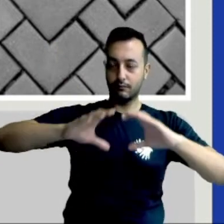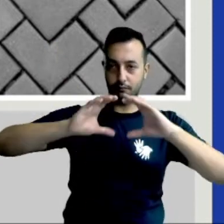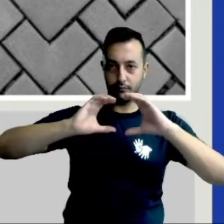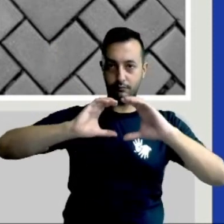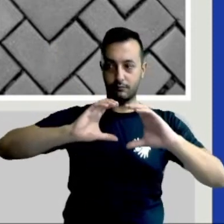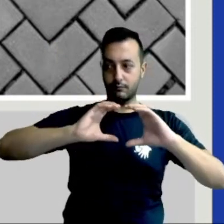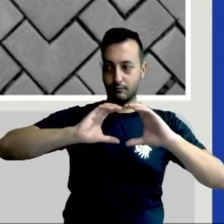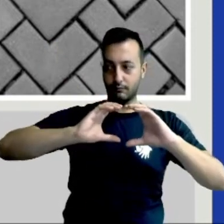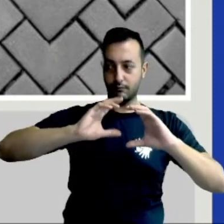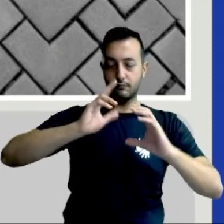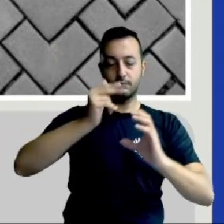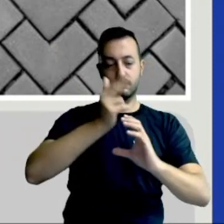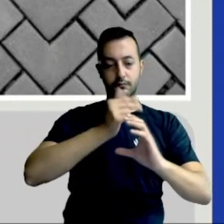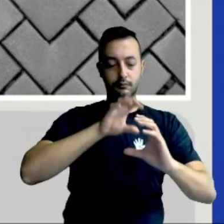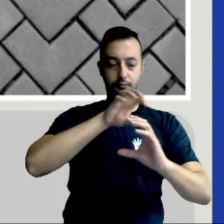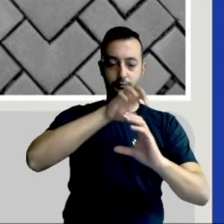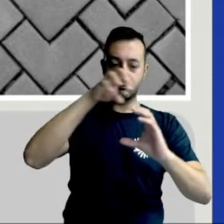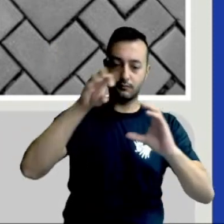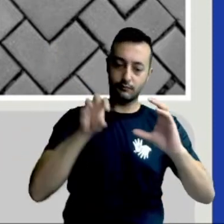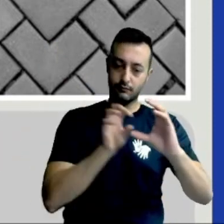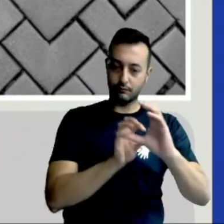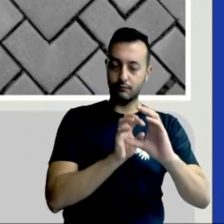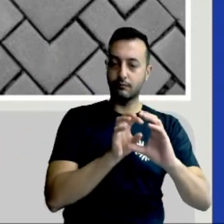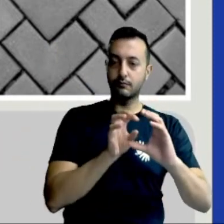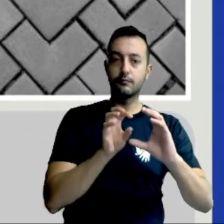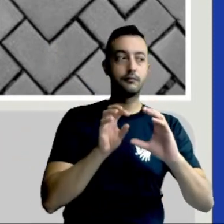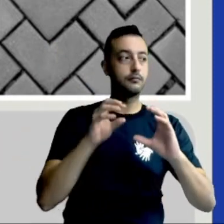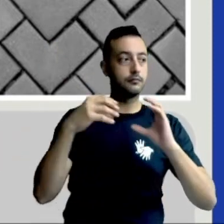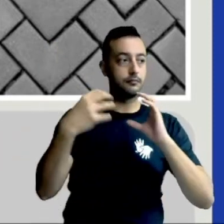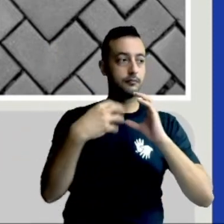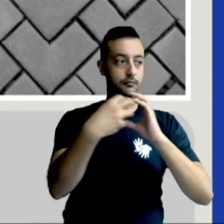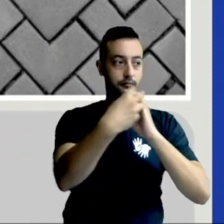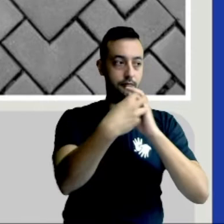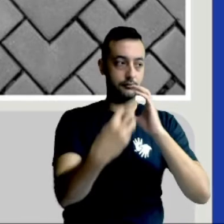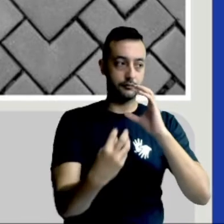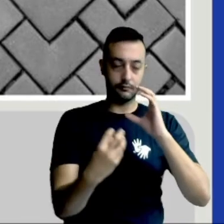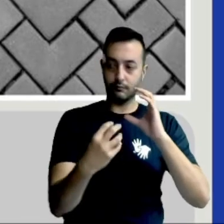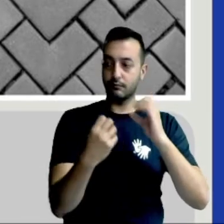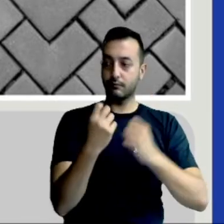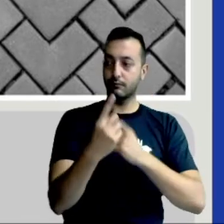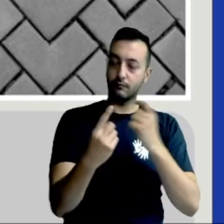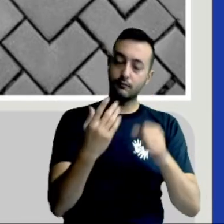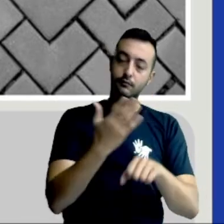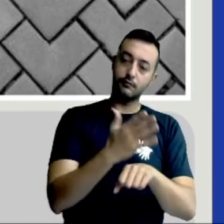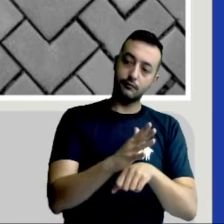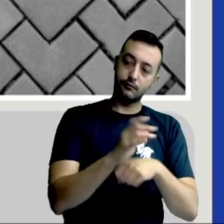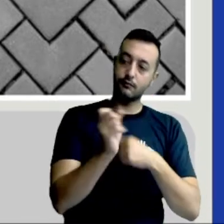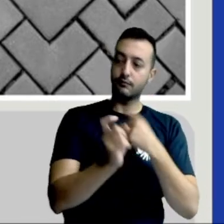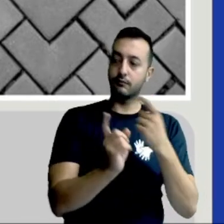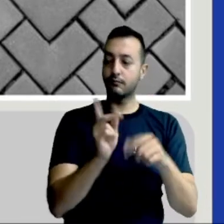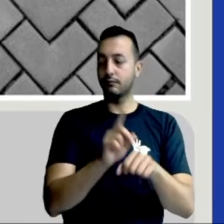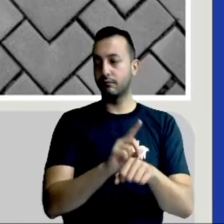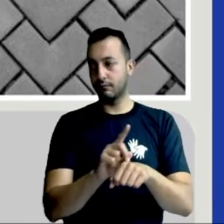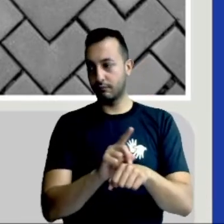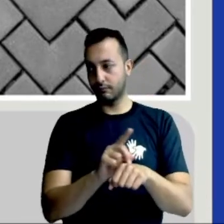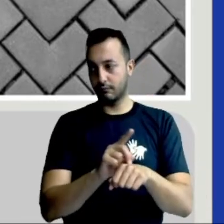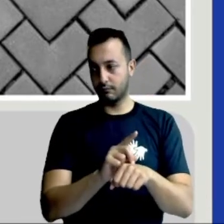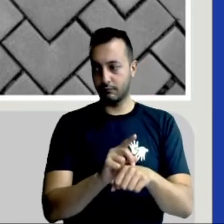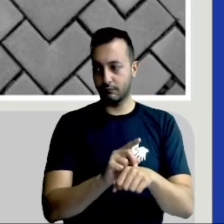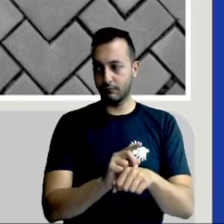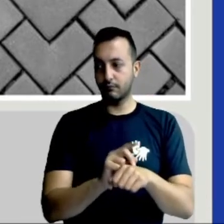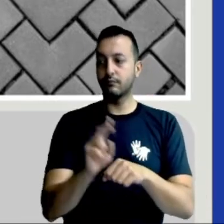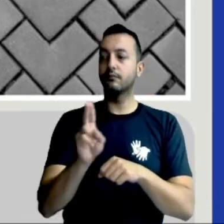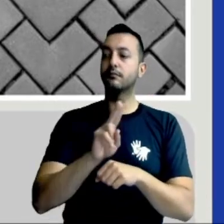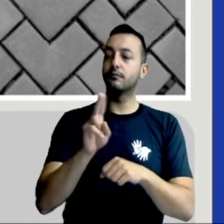ali. Toda desenhadinha, né? A gente tem ali alguns polígonos que estão em branco e outros que estão em preto, não é?